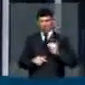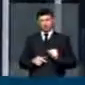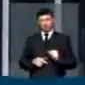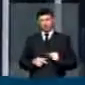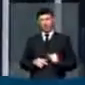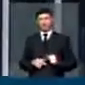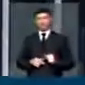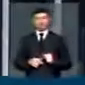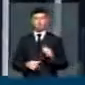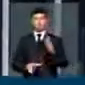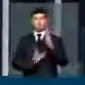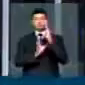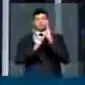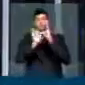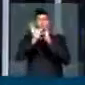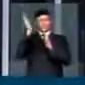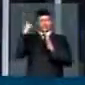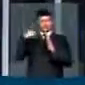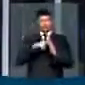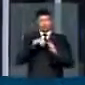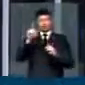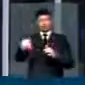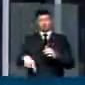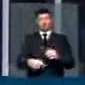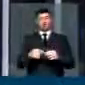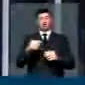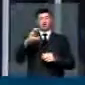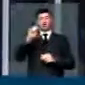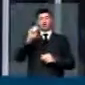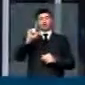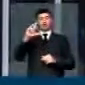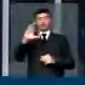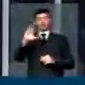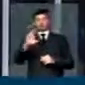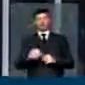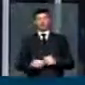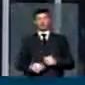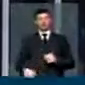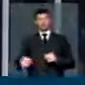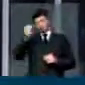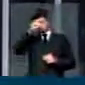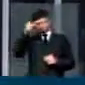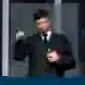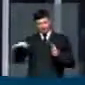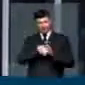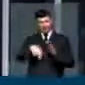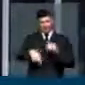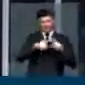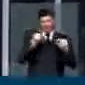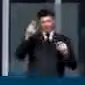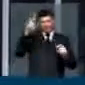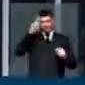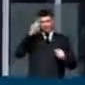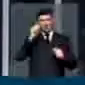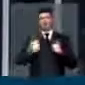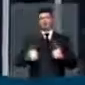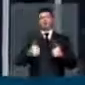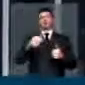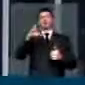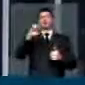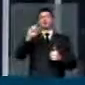uma grande burocracia que nós tínhamos era a questão do CALC. O prefeito vem em Brasília, segunda-feira, está tudo bem no seu